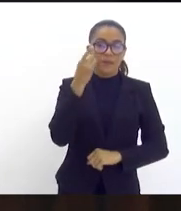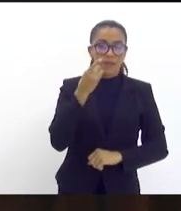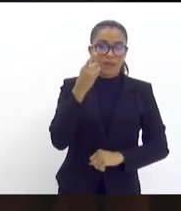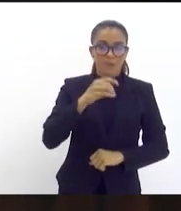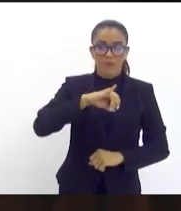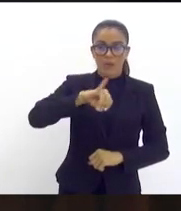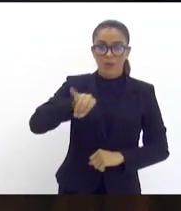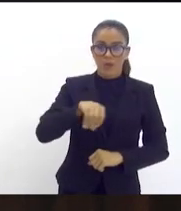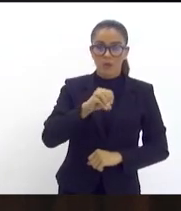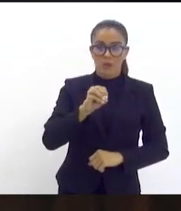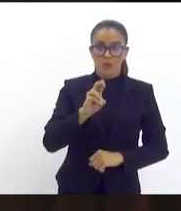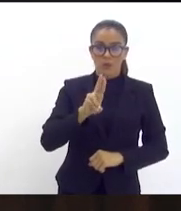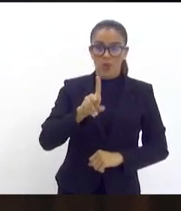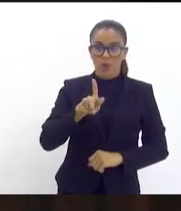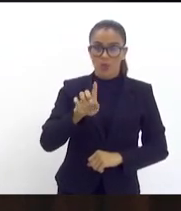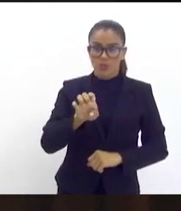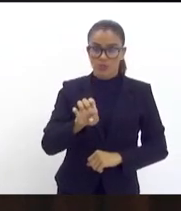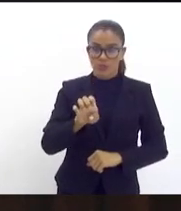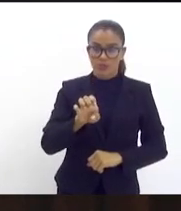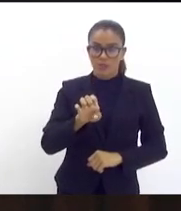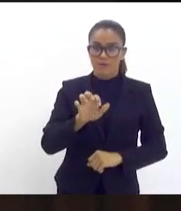deputado Jorge Felipe Neto.